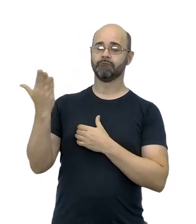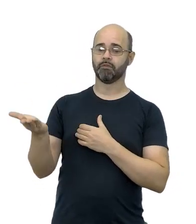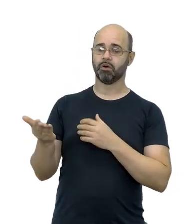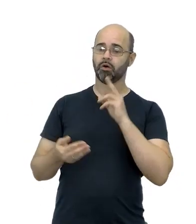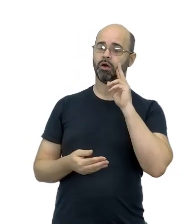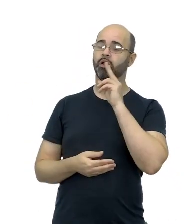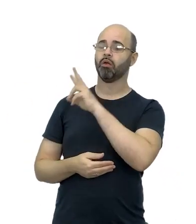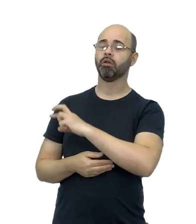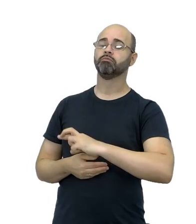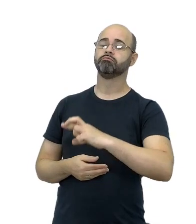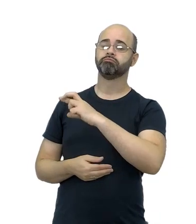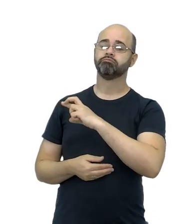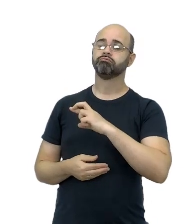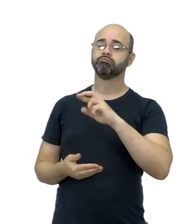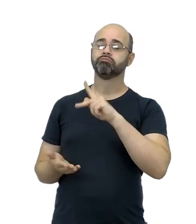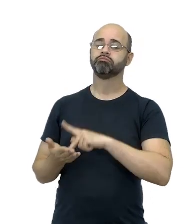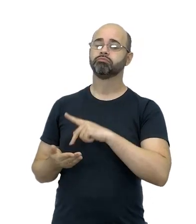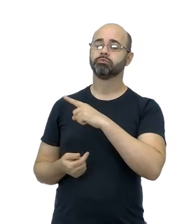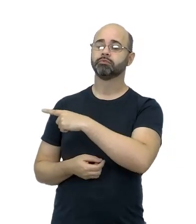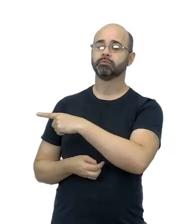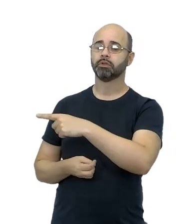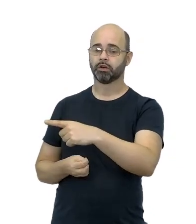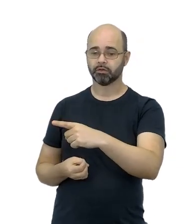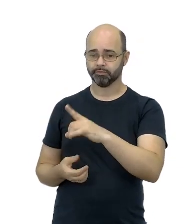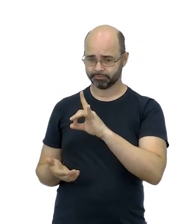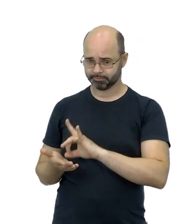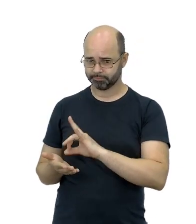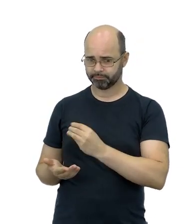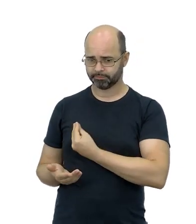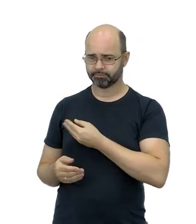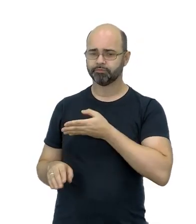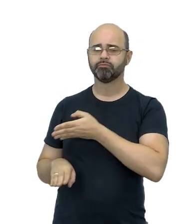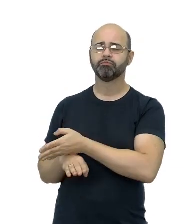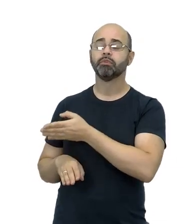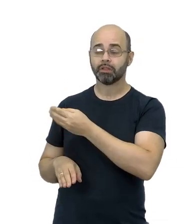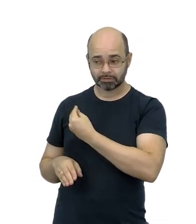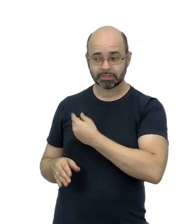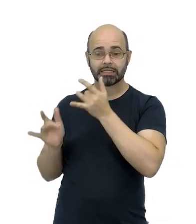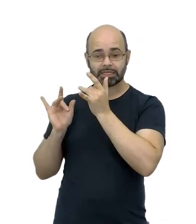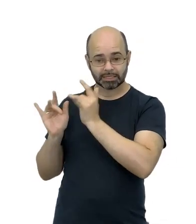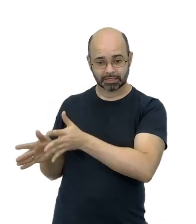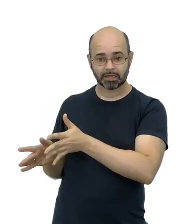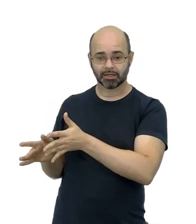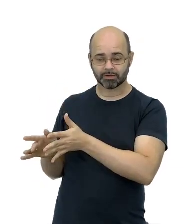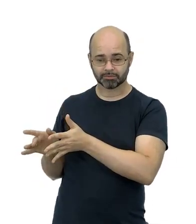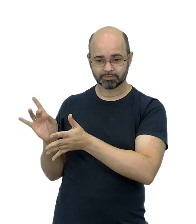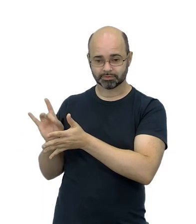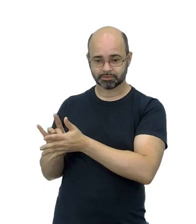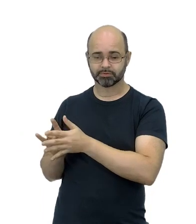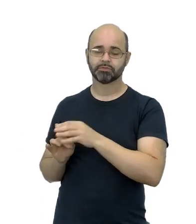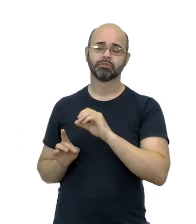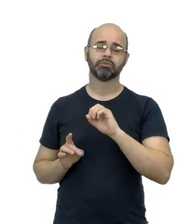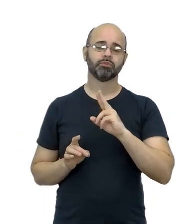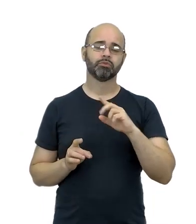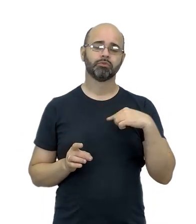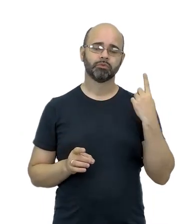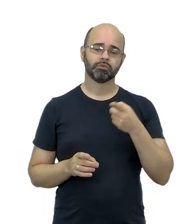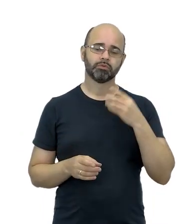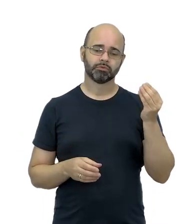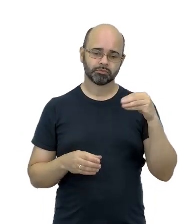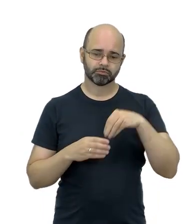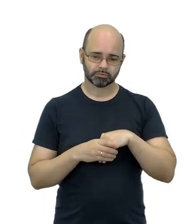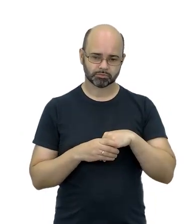né, para a realidade e vê quanto isso está presente no nosso cotidiano, como a gente também olha internamente dentro